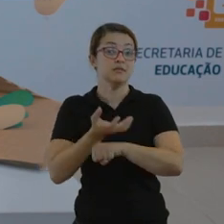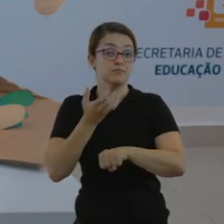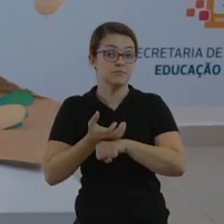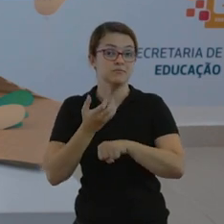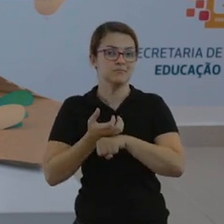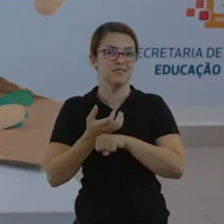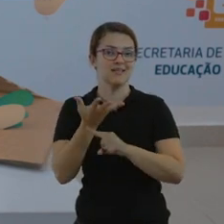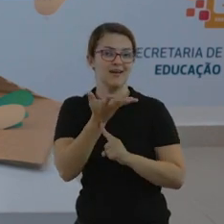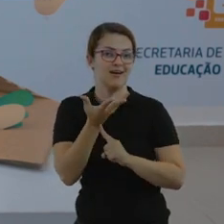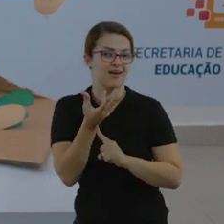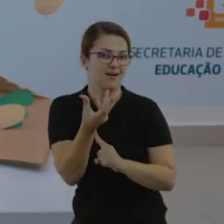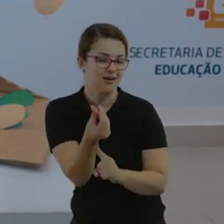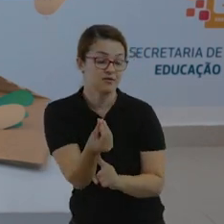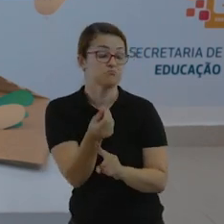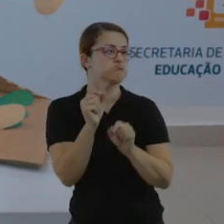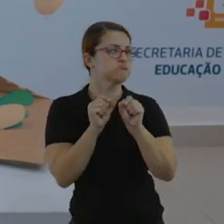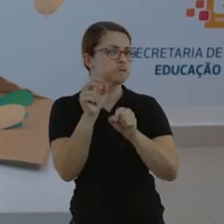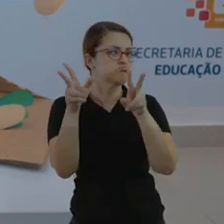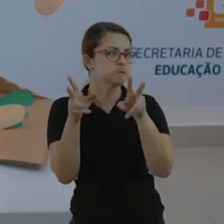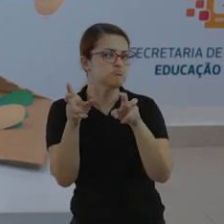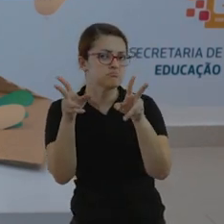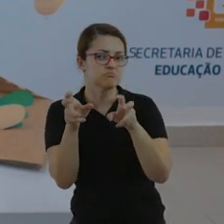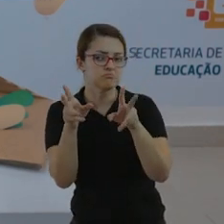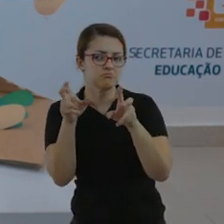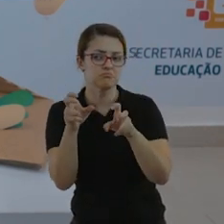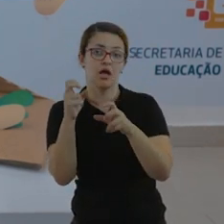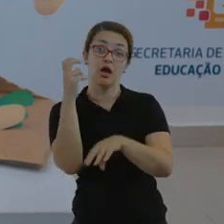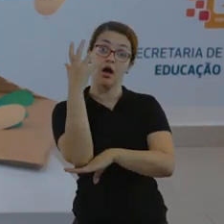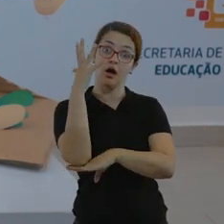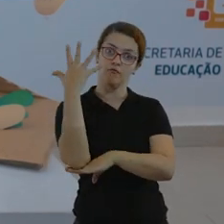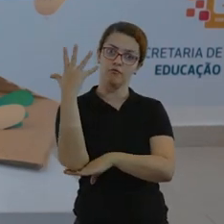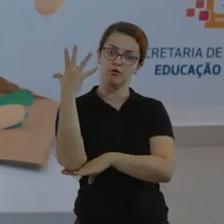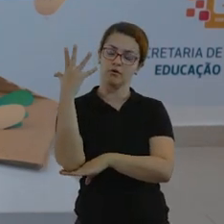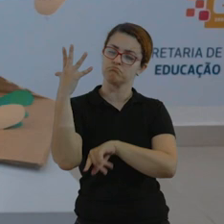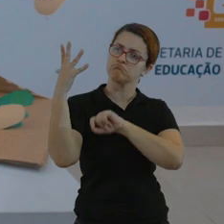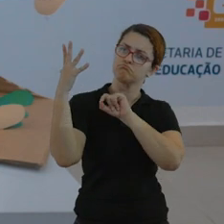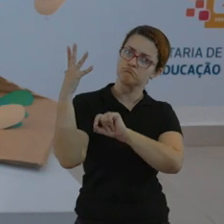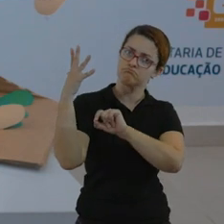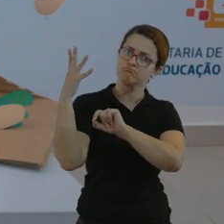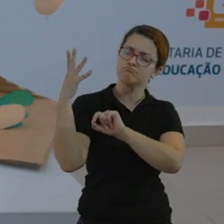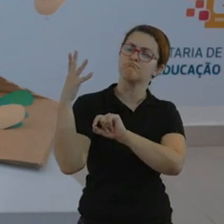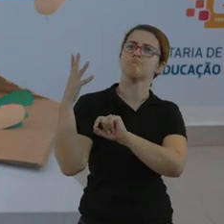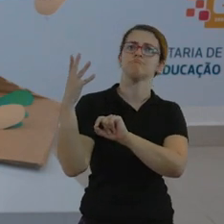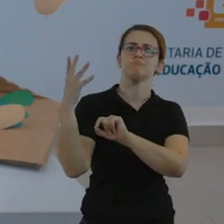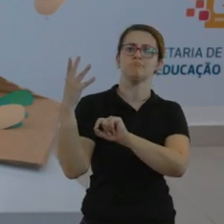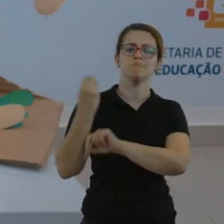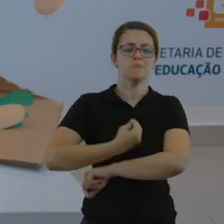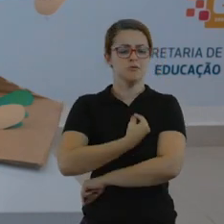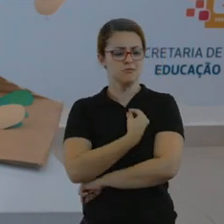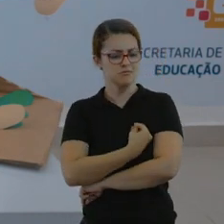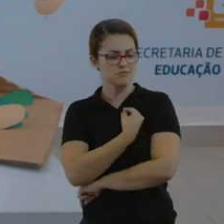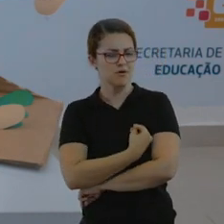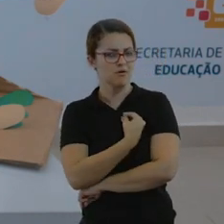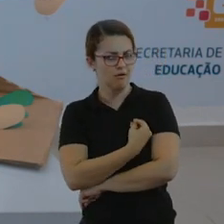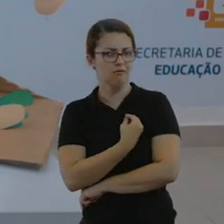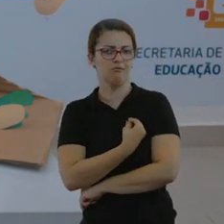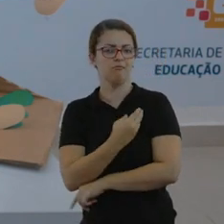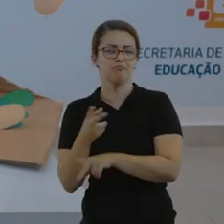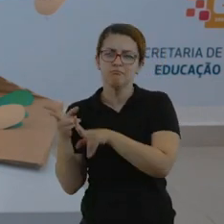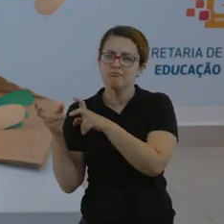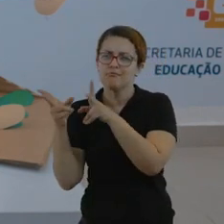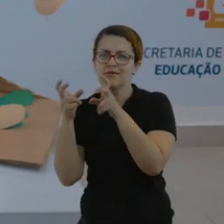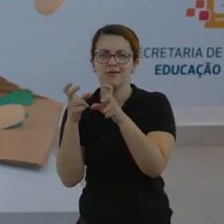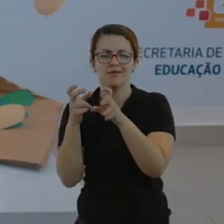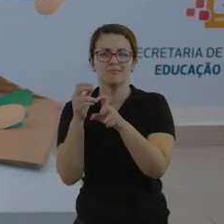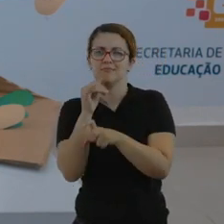O tema que a gente vai trabalhar hoje é a árvore. A árvore é algo muito presente na nossa vida. Se você sair